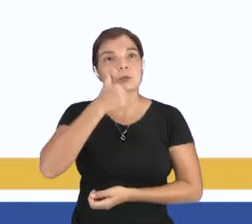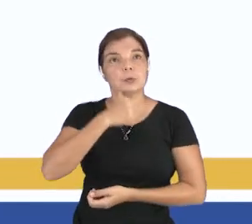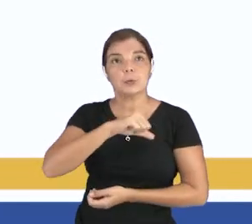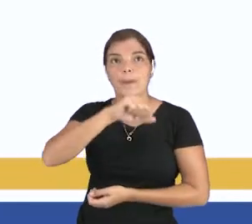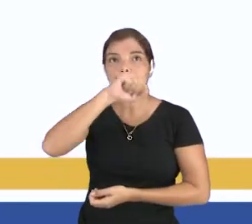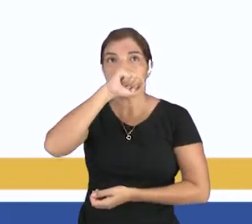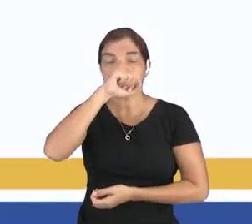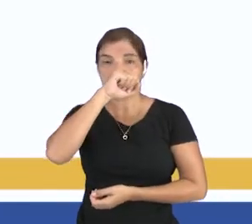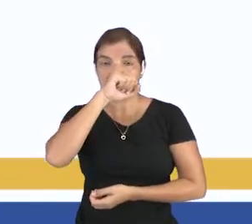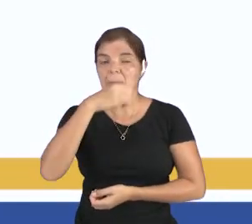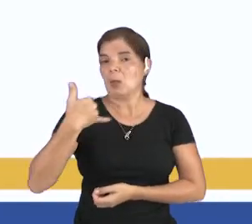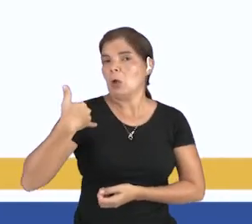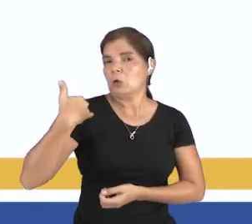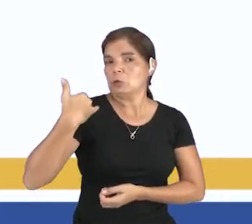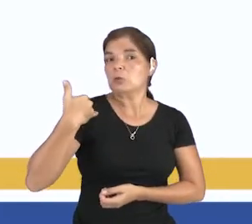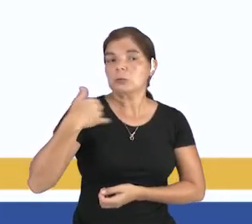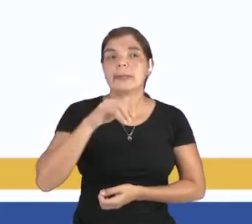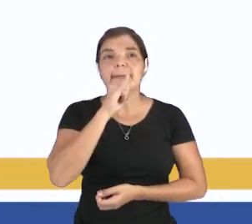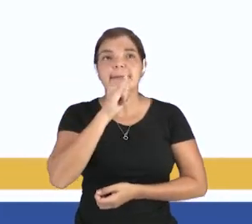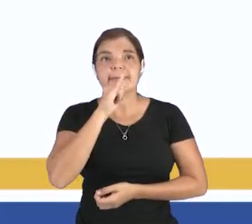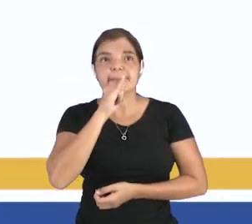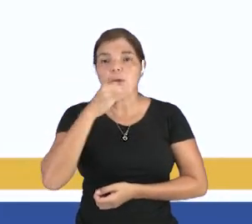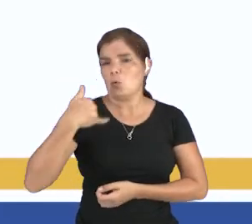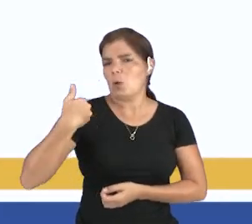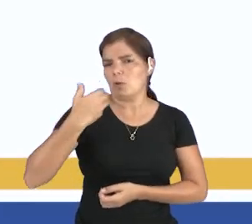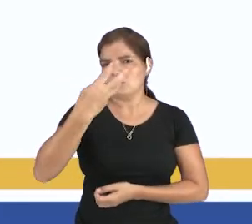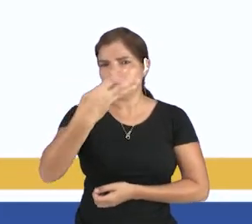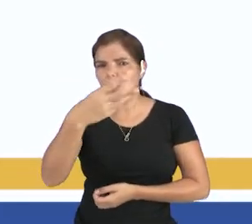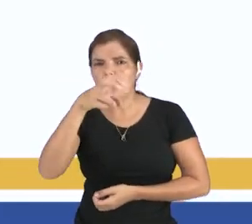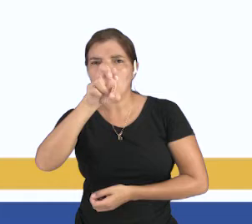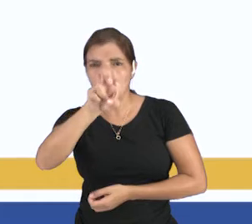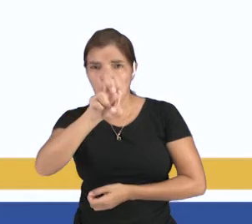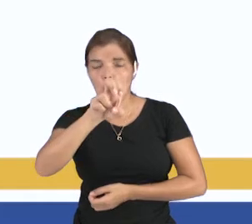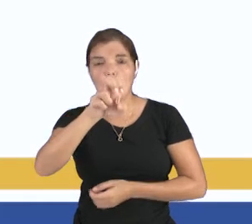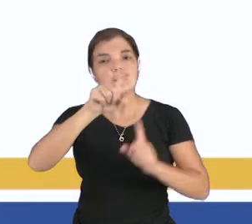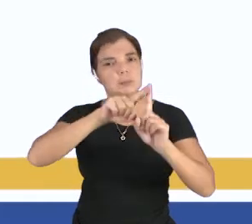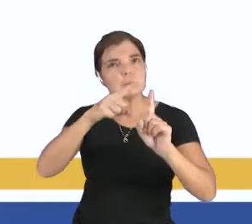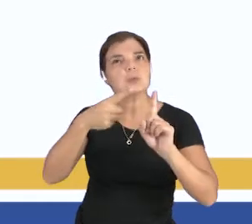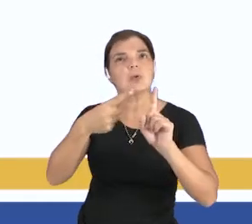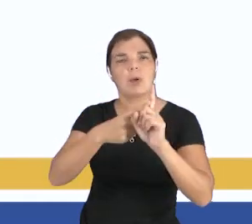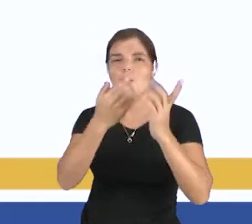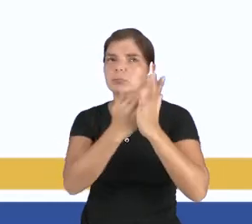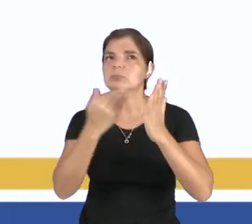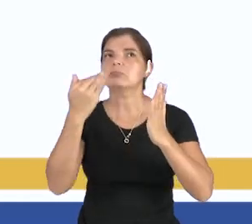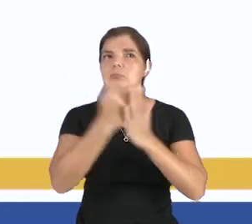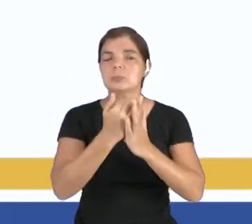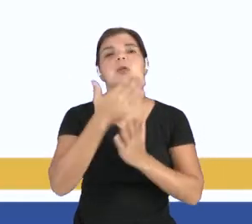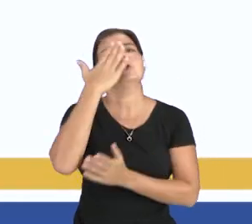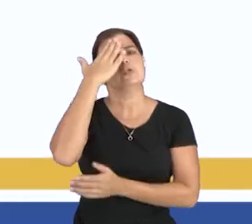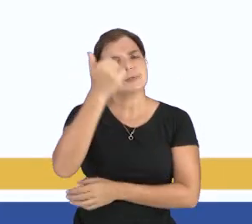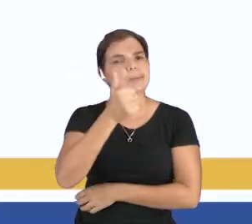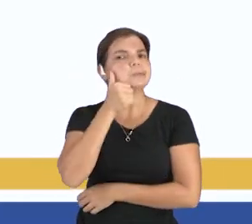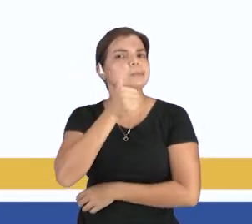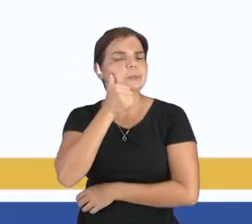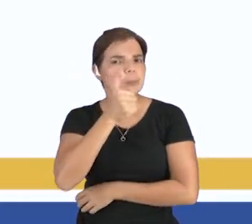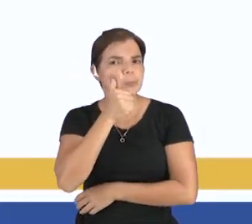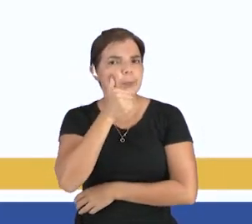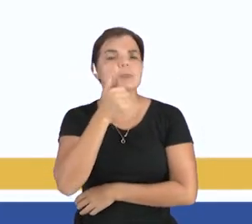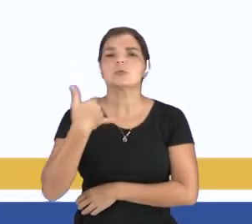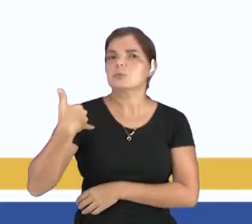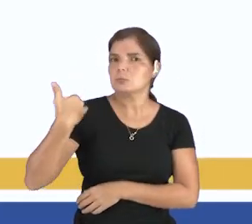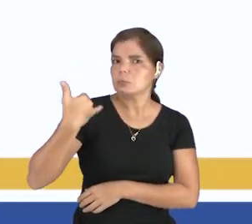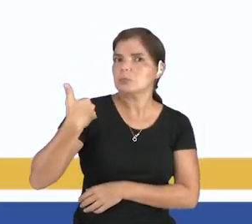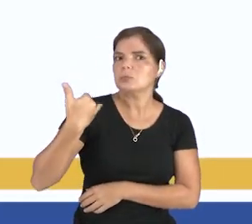né, está numa gestação com idade avançada, ou seja, acima dos 35 anos, e aí você sabe que a mulher, depois de um